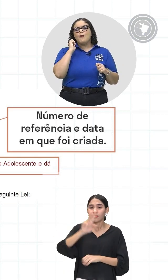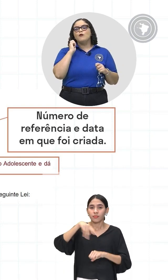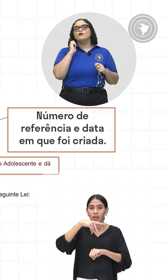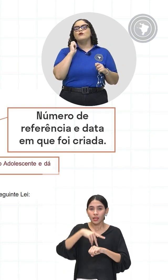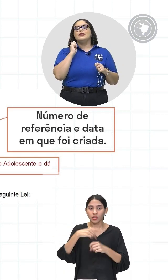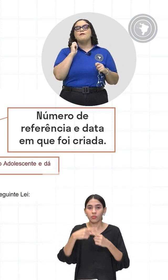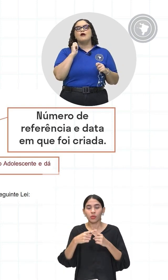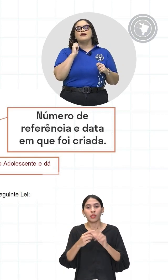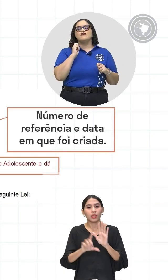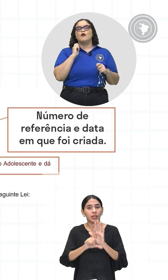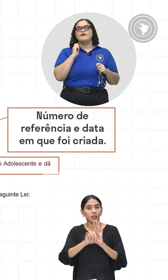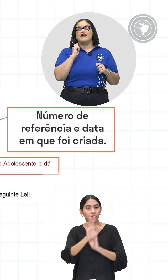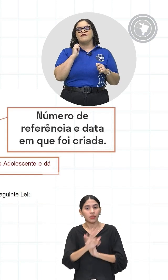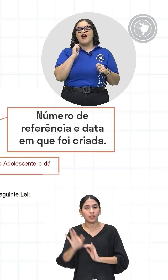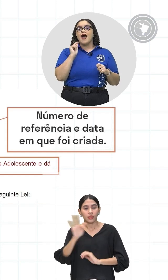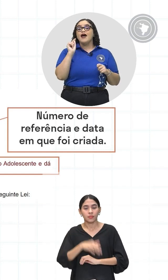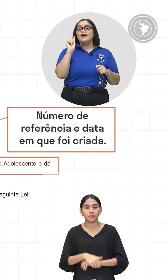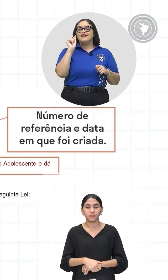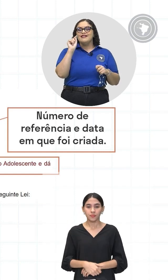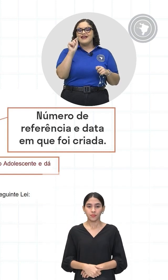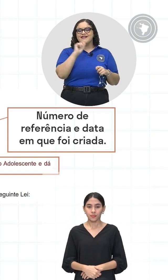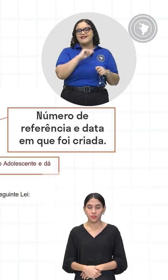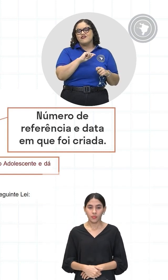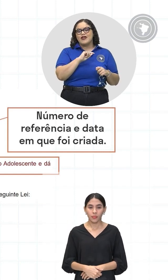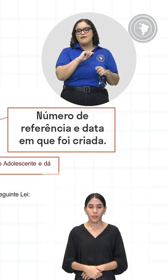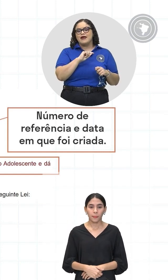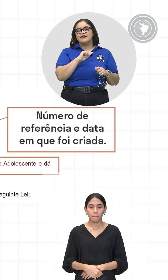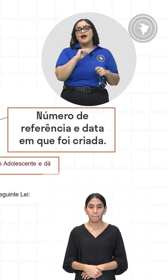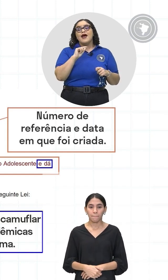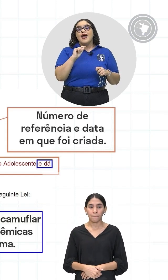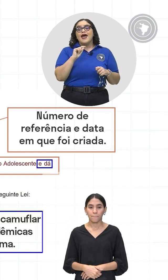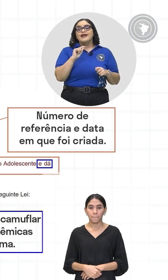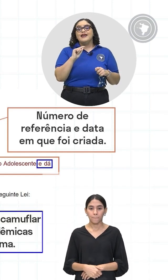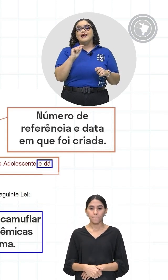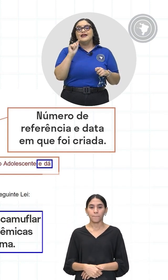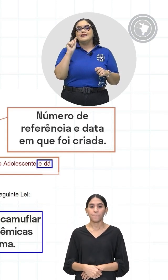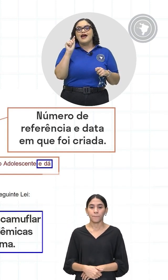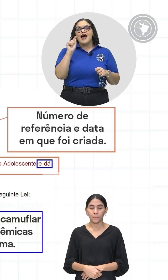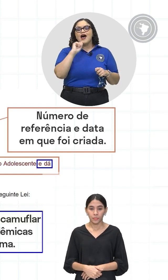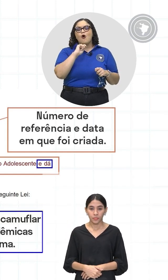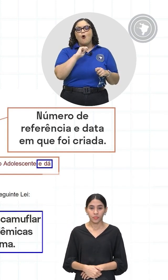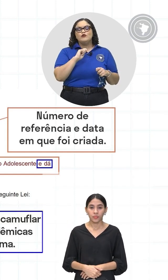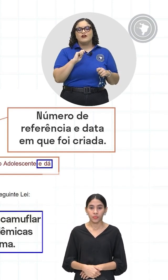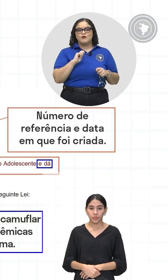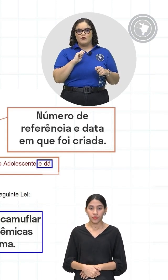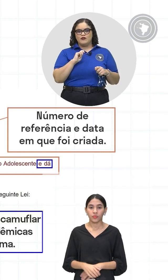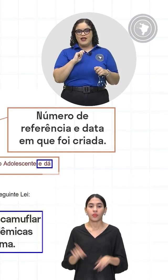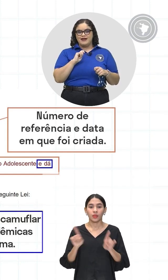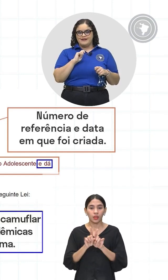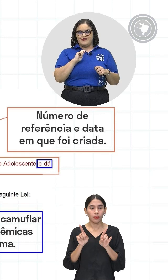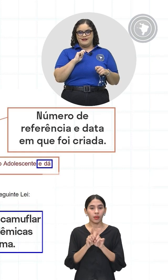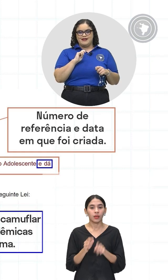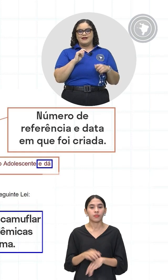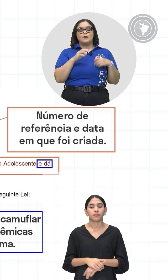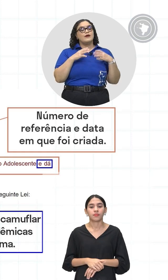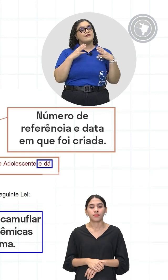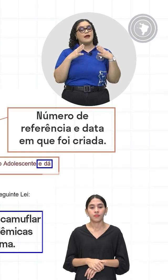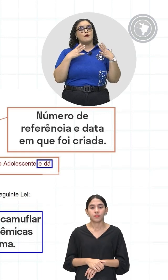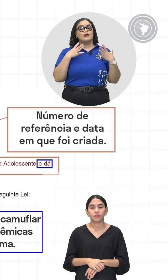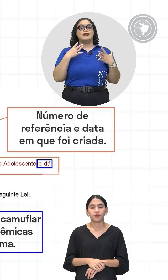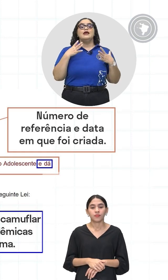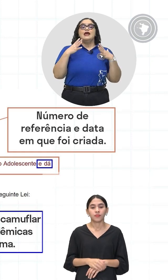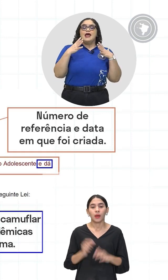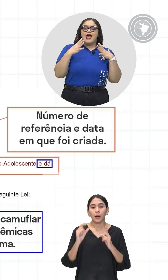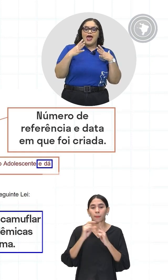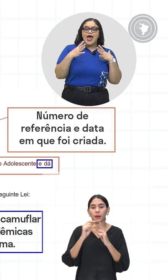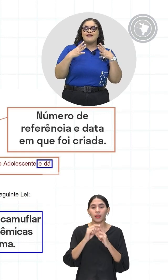mais um ponto importante a observar nesta ementa é que dá outras providências, né? Então